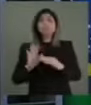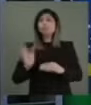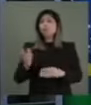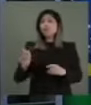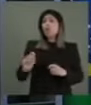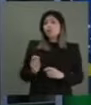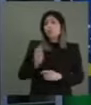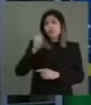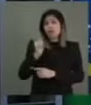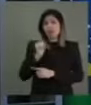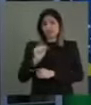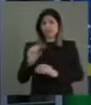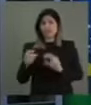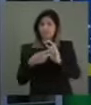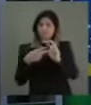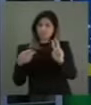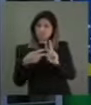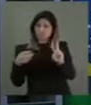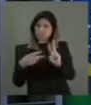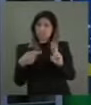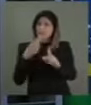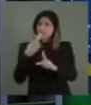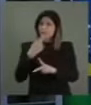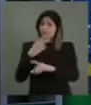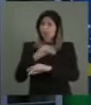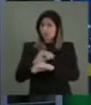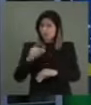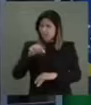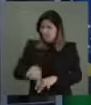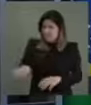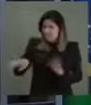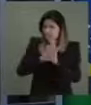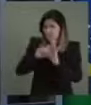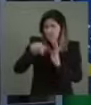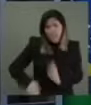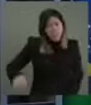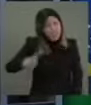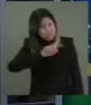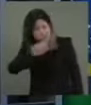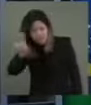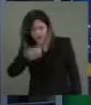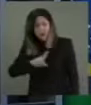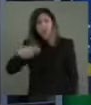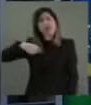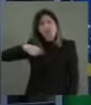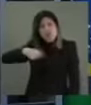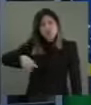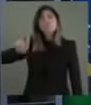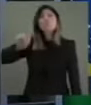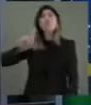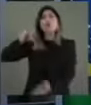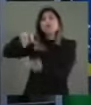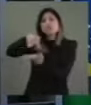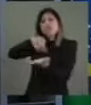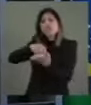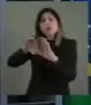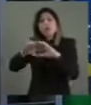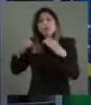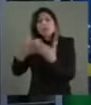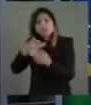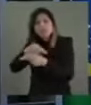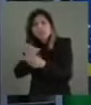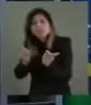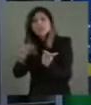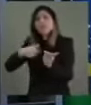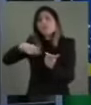eu estou falando aqui porque eu não preciso receber ninguém aqui em Brasília, não. Eu vou lá nas aldeias, eu visito as comunidades. Final de